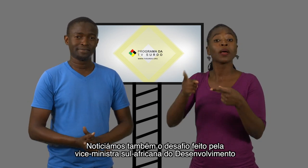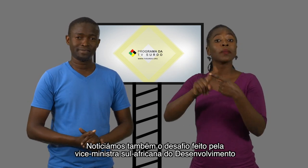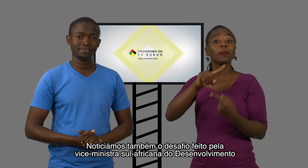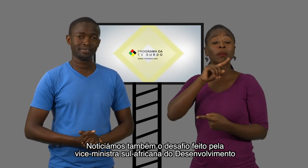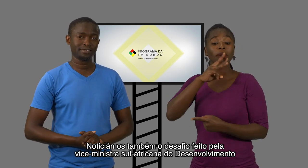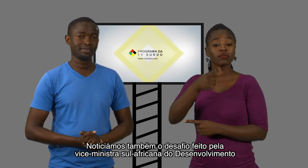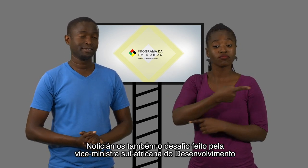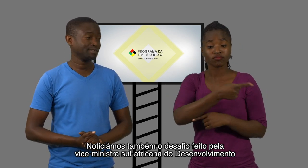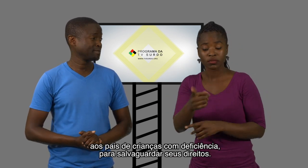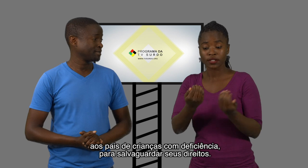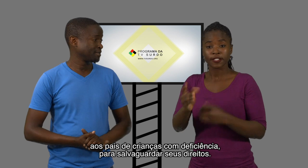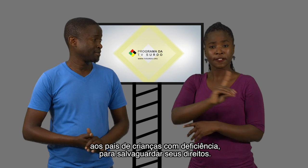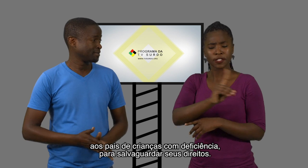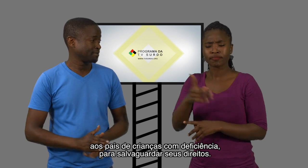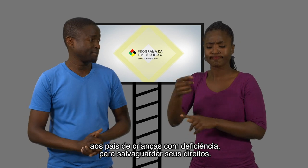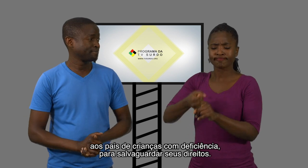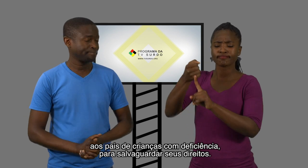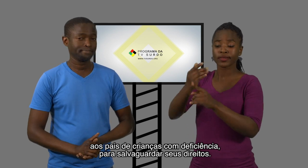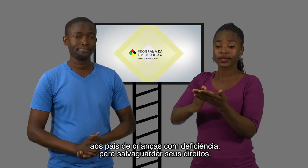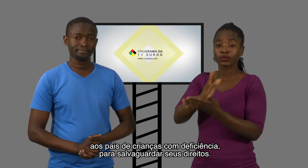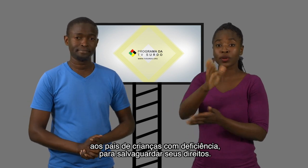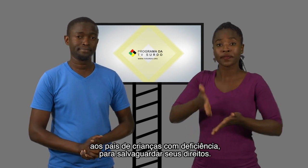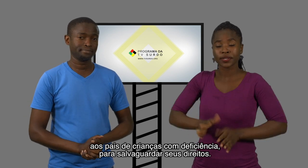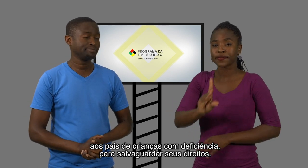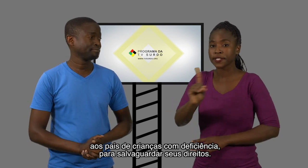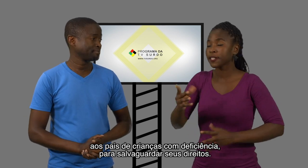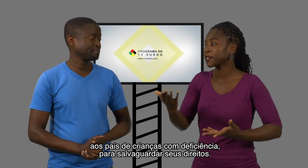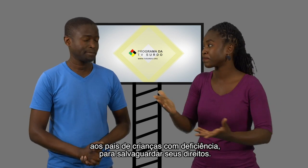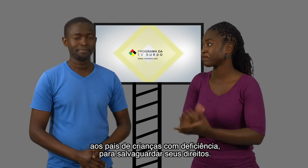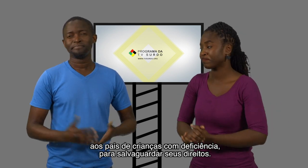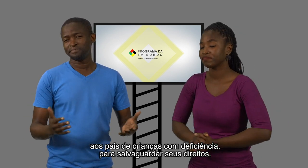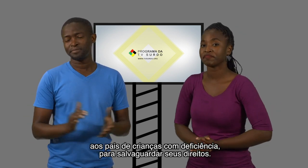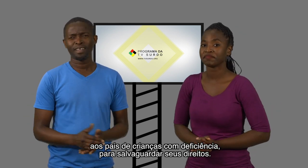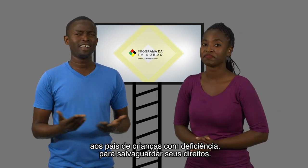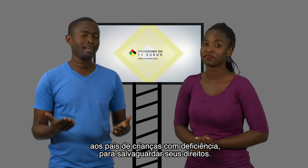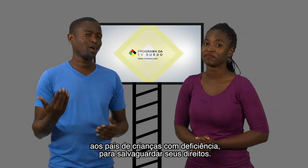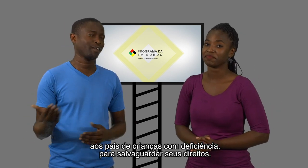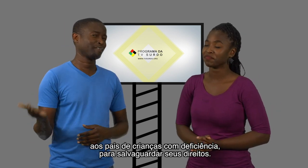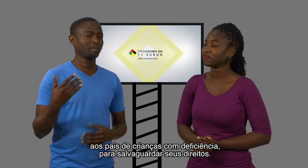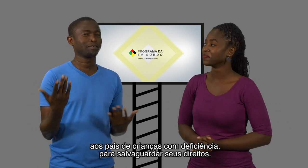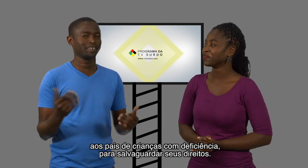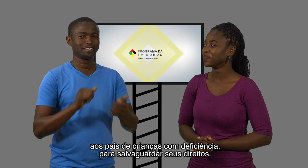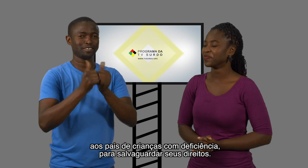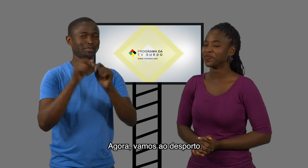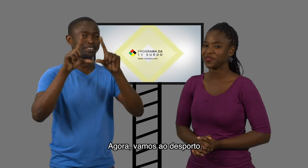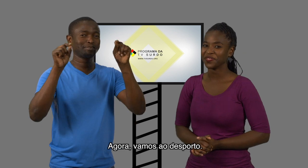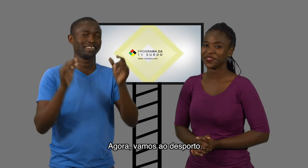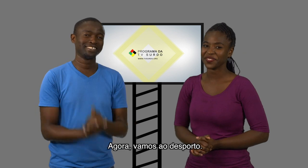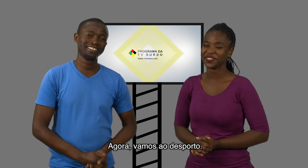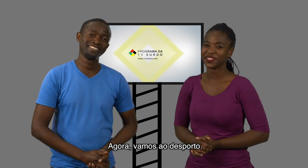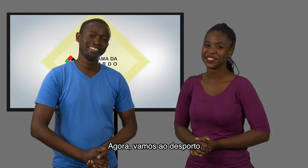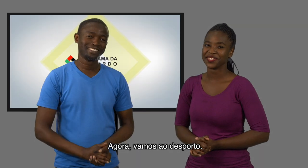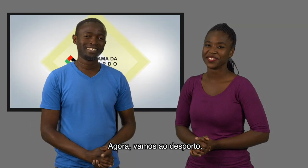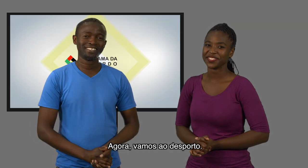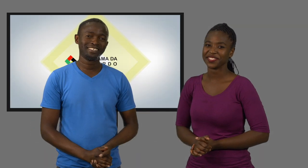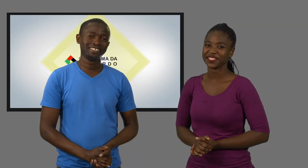-africana do desenvolvimento aos pais de crianças com deficiência para salvaguardar seus direitos. Agora,